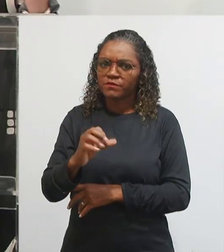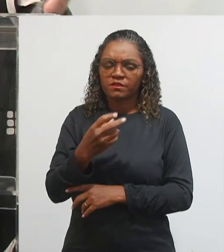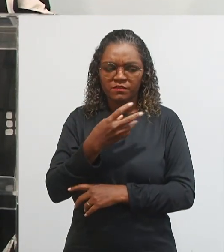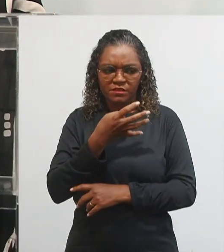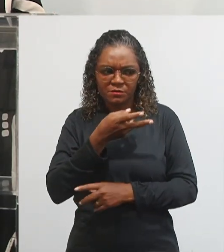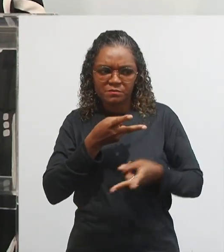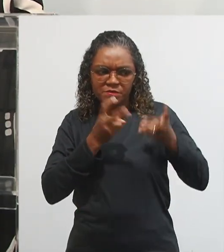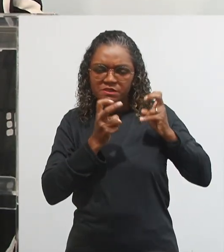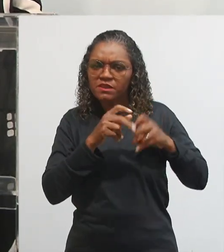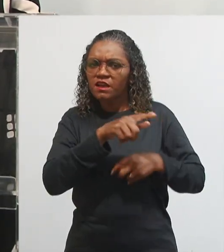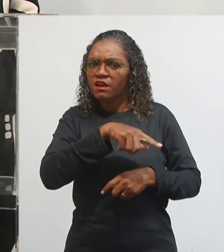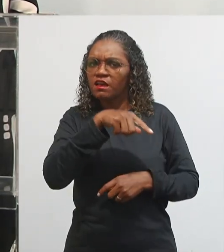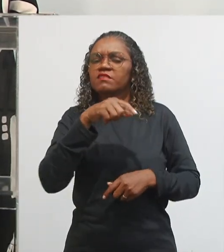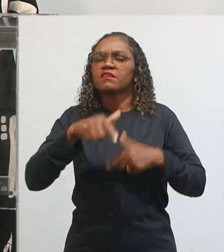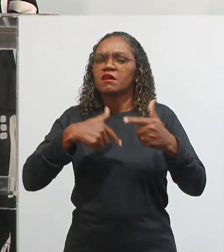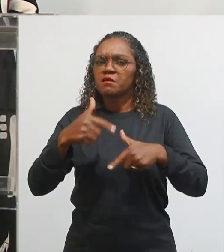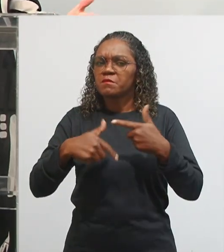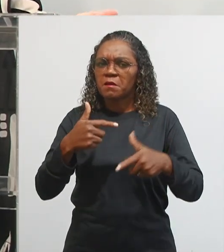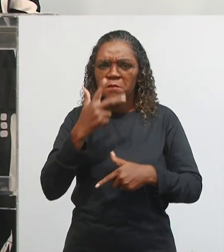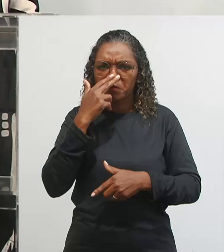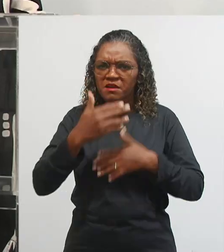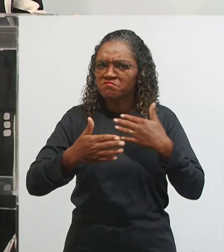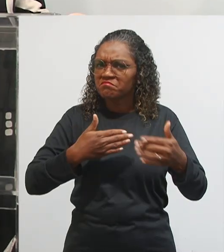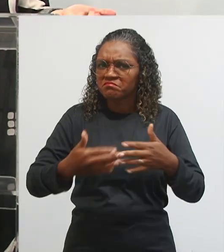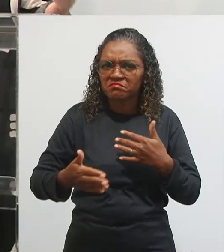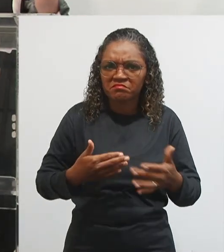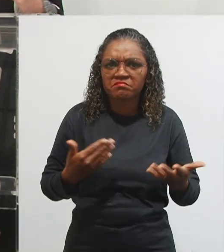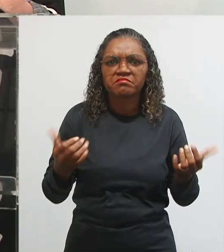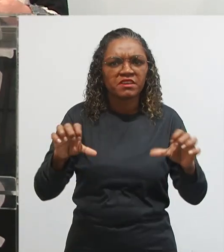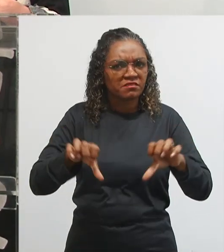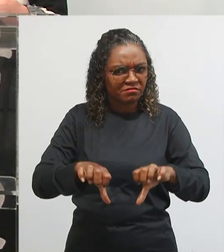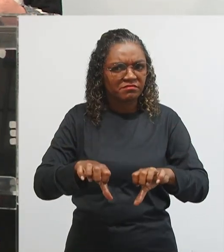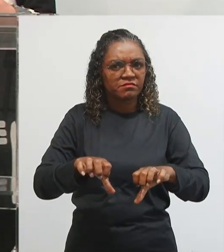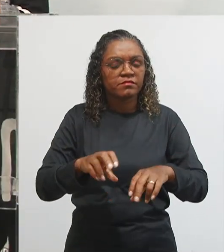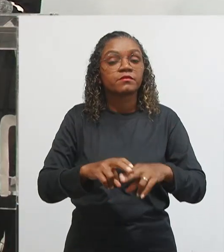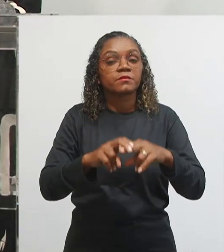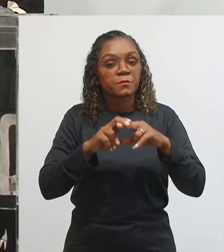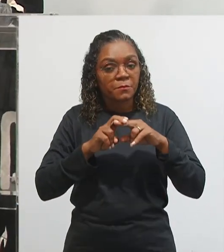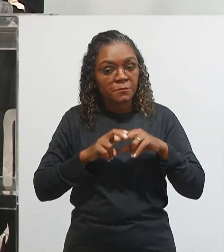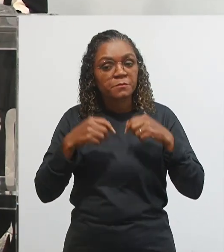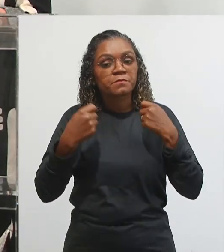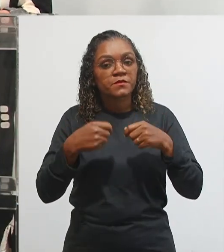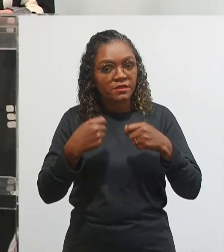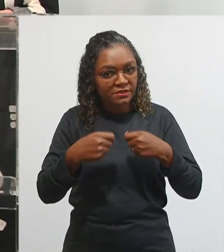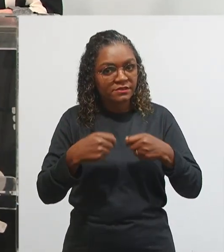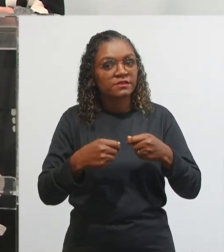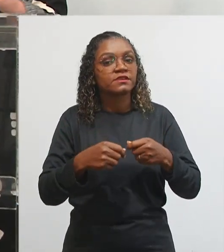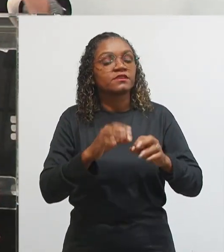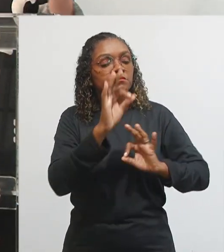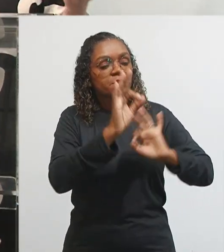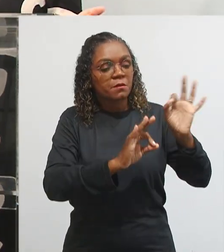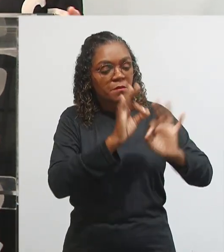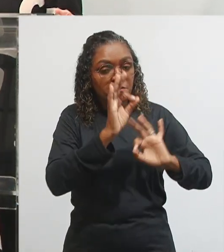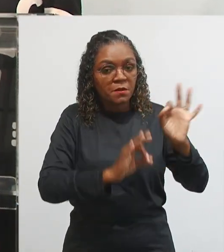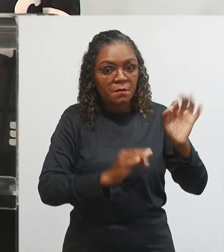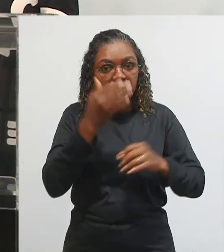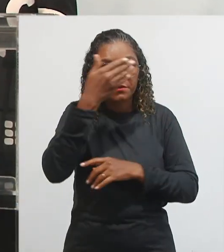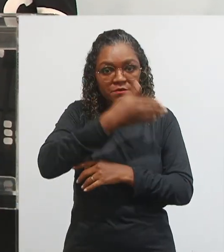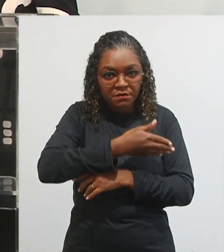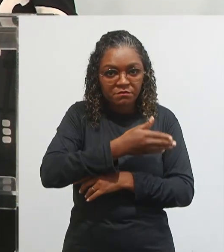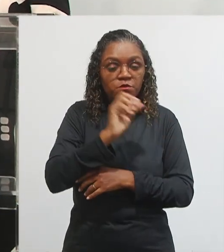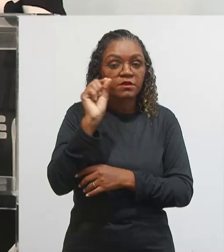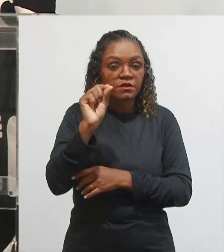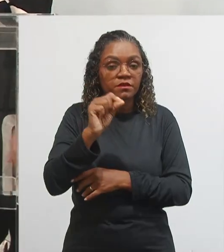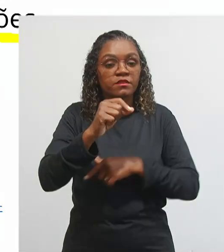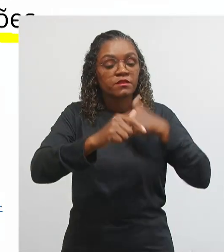se tudo isso está desleixado, só pode ser ruim. Então, tudo isso tem que ser trabalhado, essa evidência física, para que o